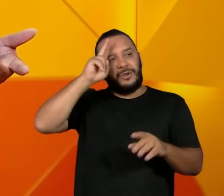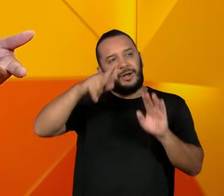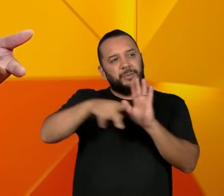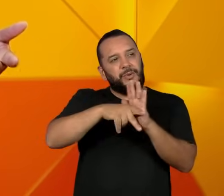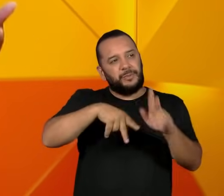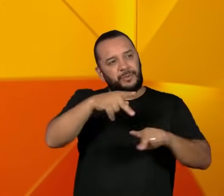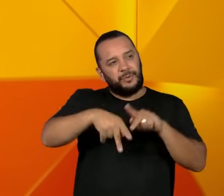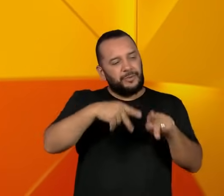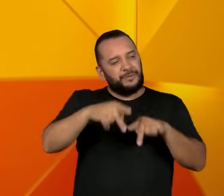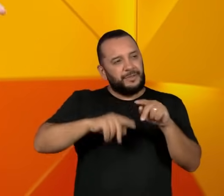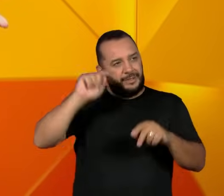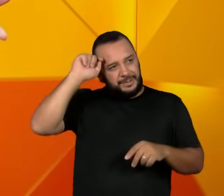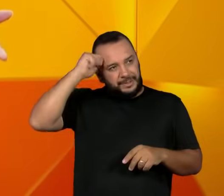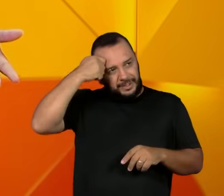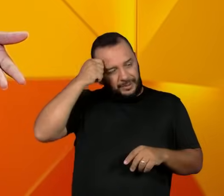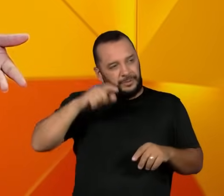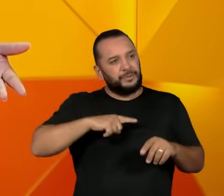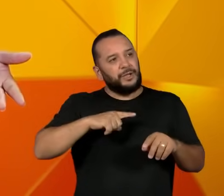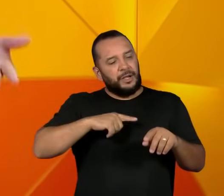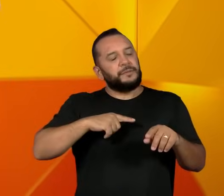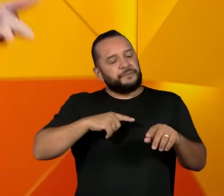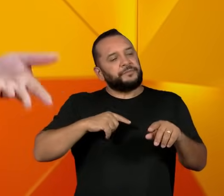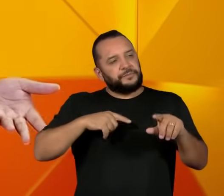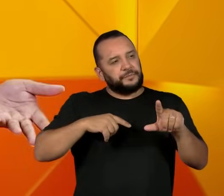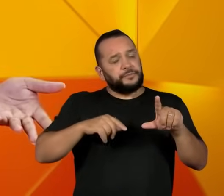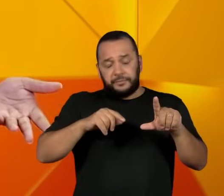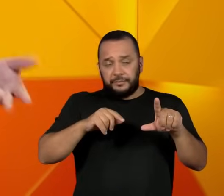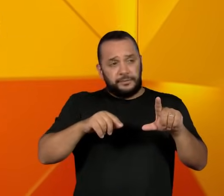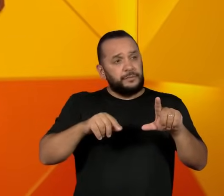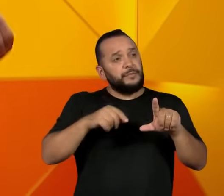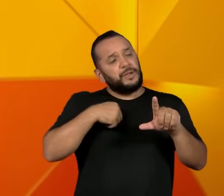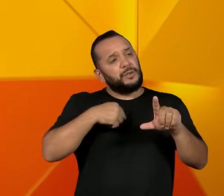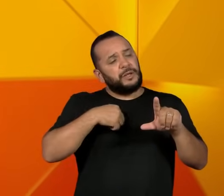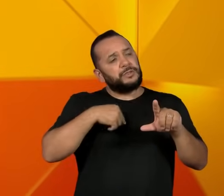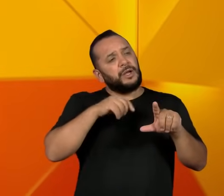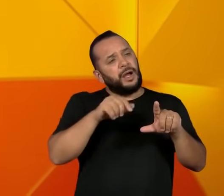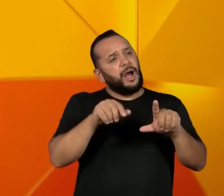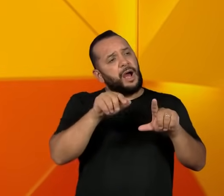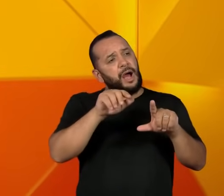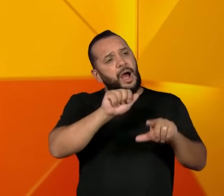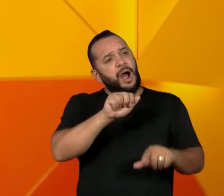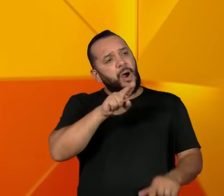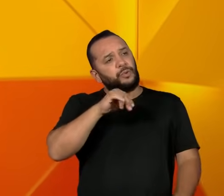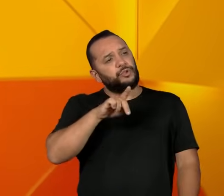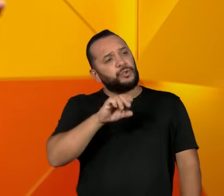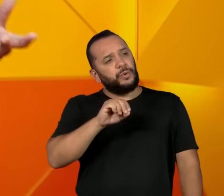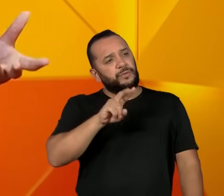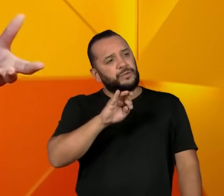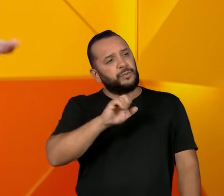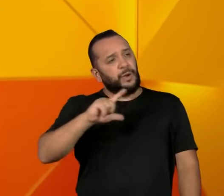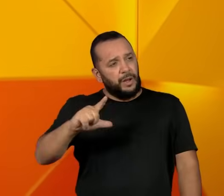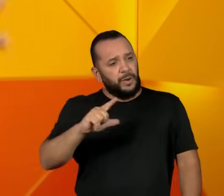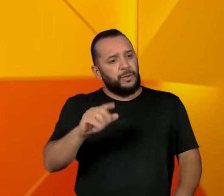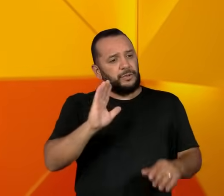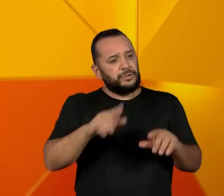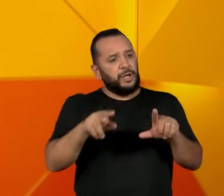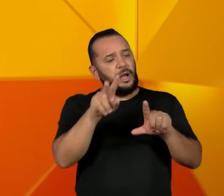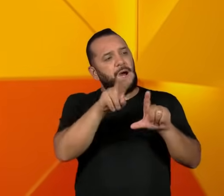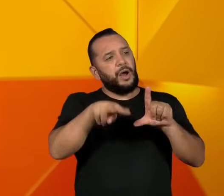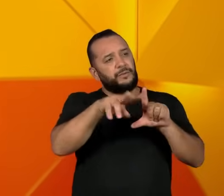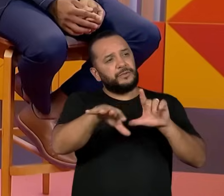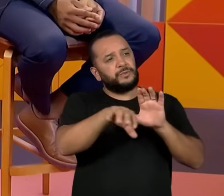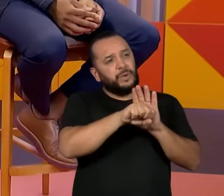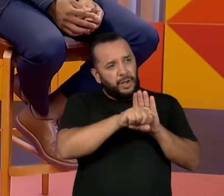no audiovisual. E você criou o selo Homens de Cor. Eu queria que você contasse pra gente qual que é a função do selo, qual que é a sua